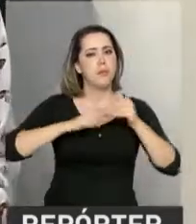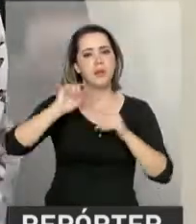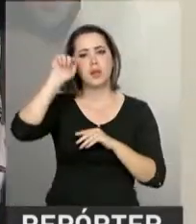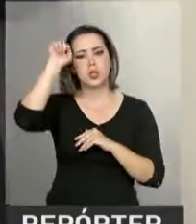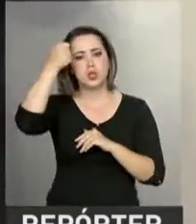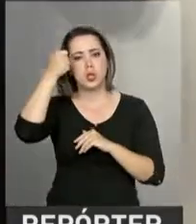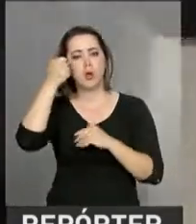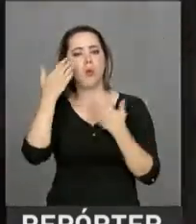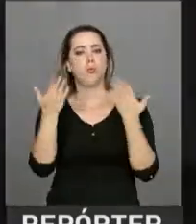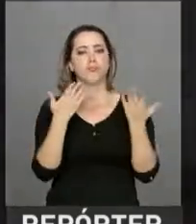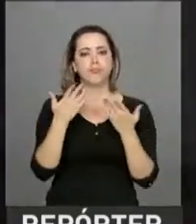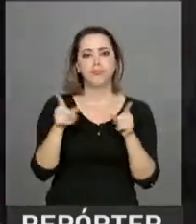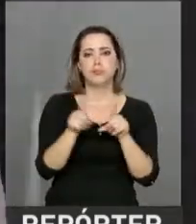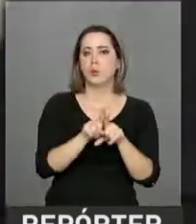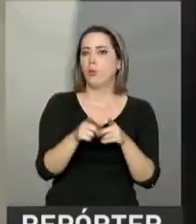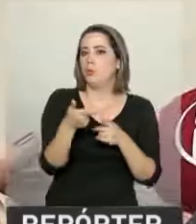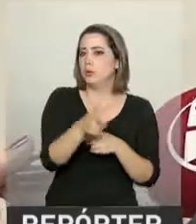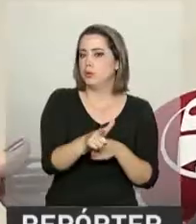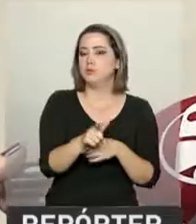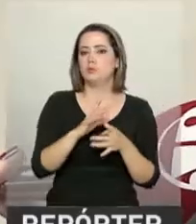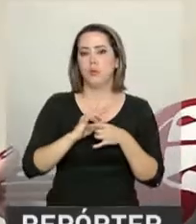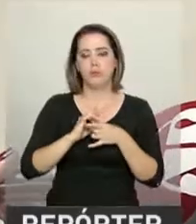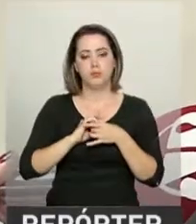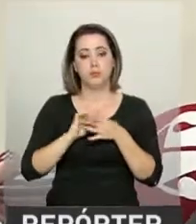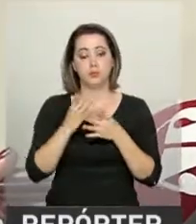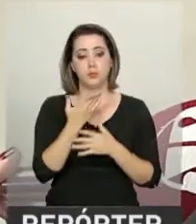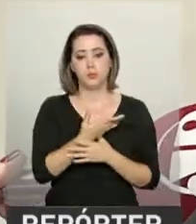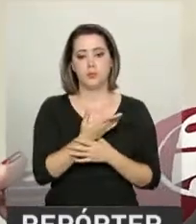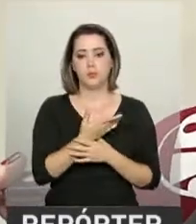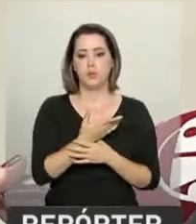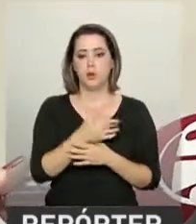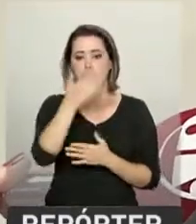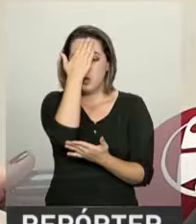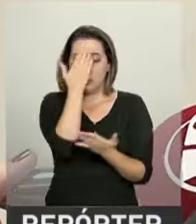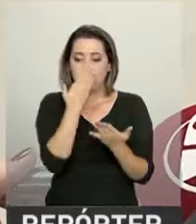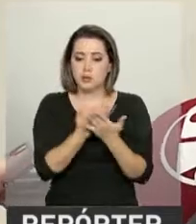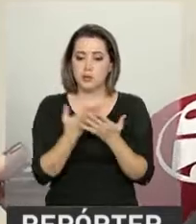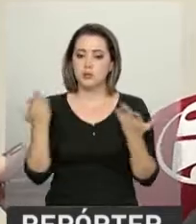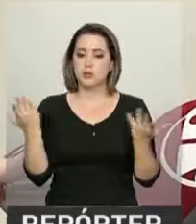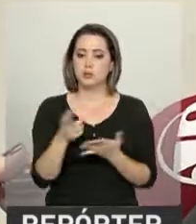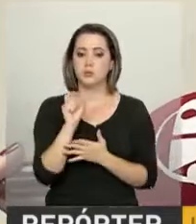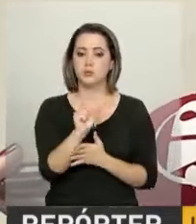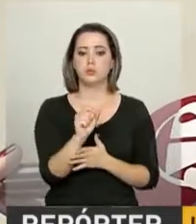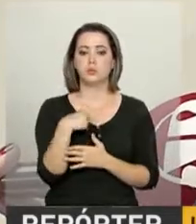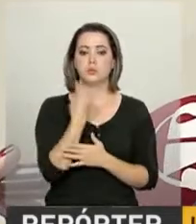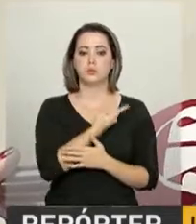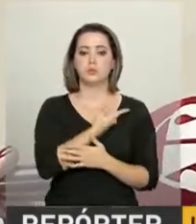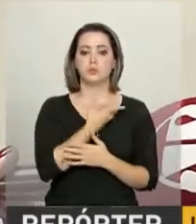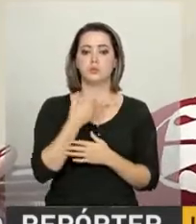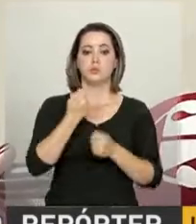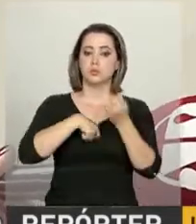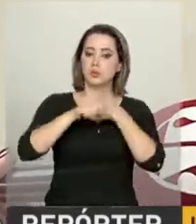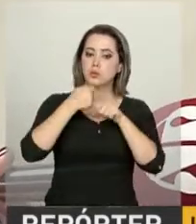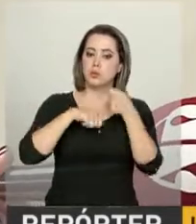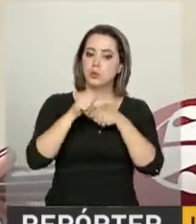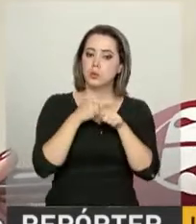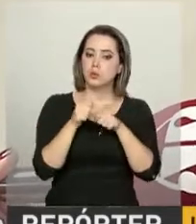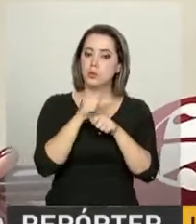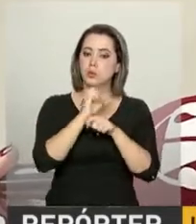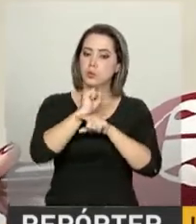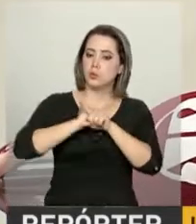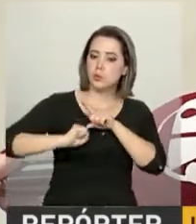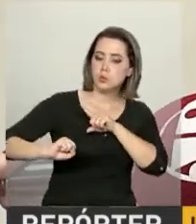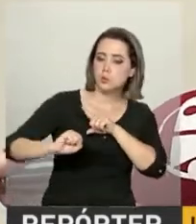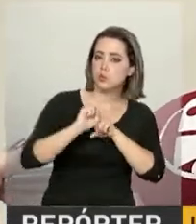como defensorias públicas eu acredito que nessa situação que nós colocamos o a situação econômica financeira dessas